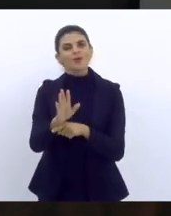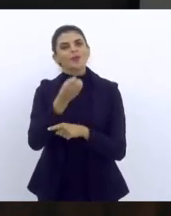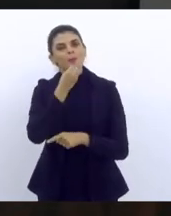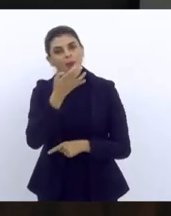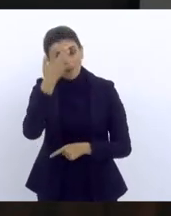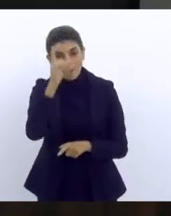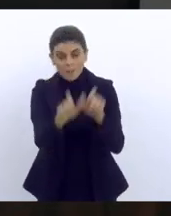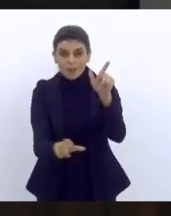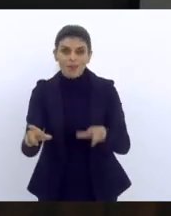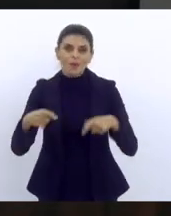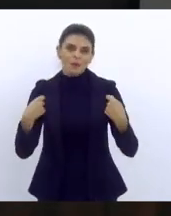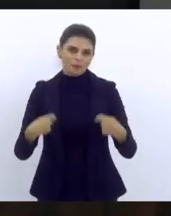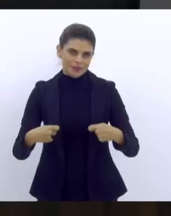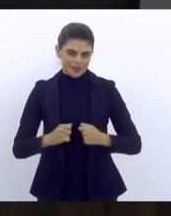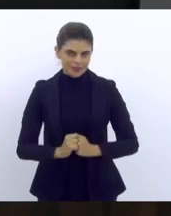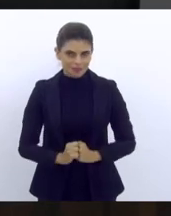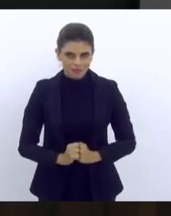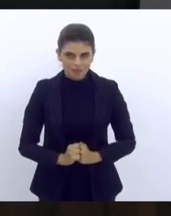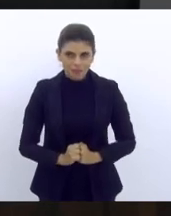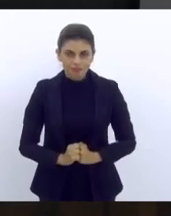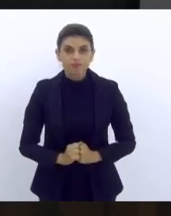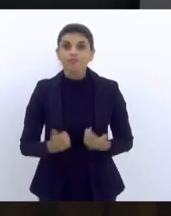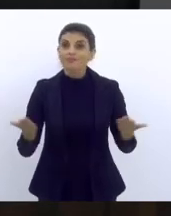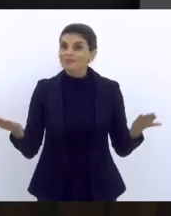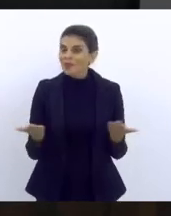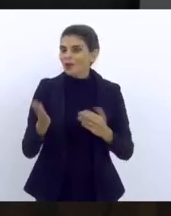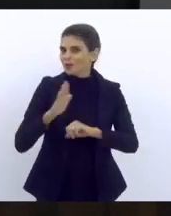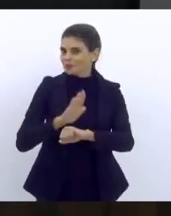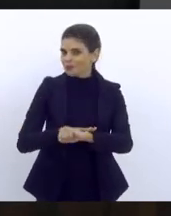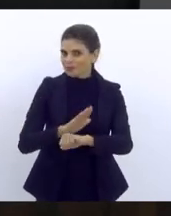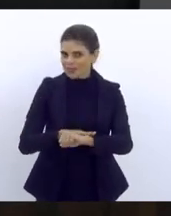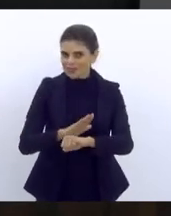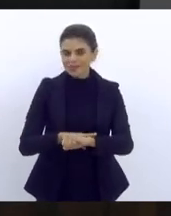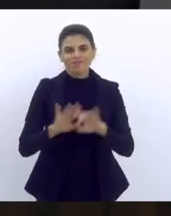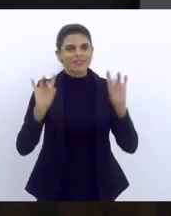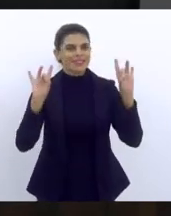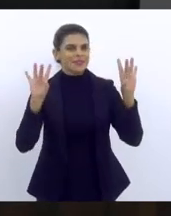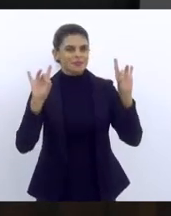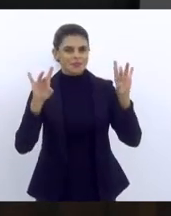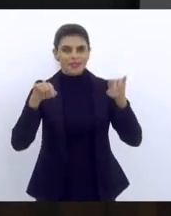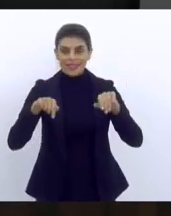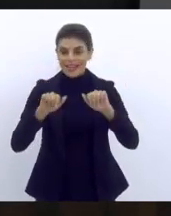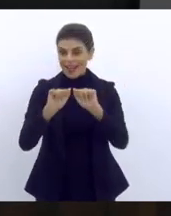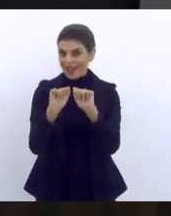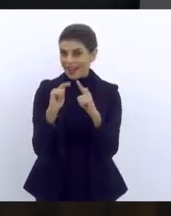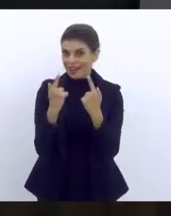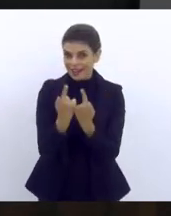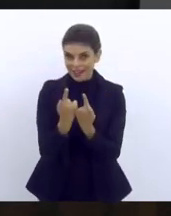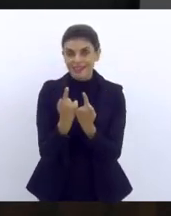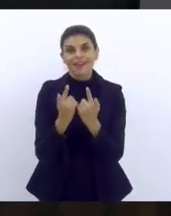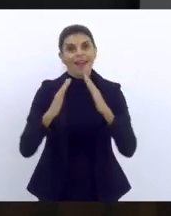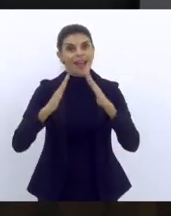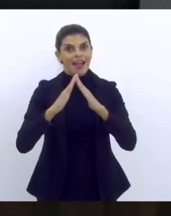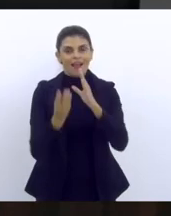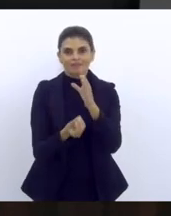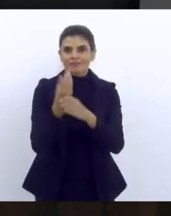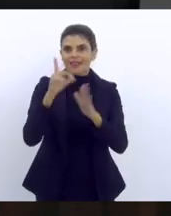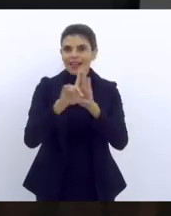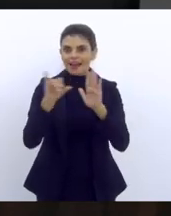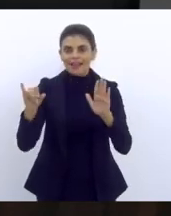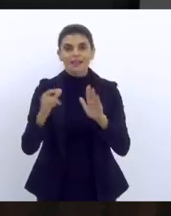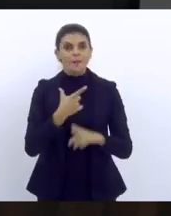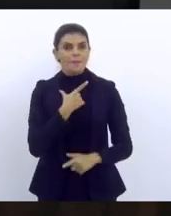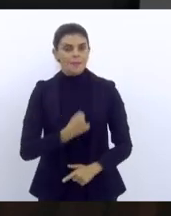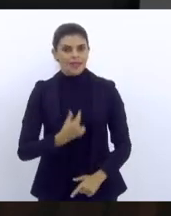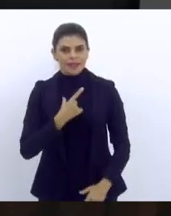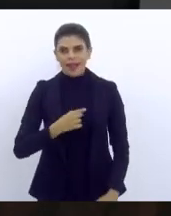quem precisa. E chegando ao momento em que esta Casa de Lei concede a medalha